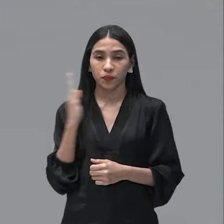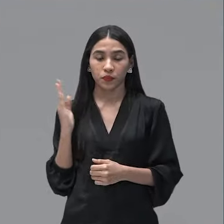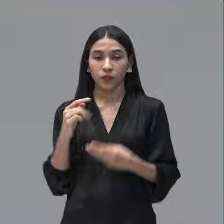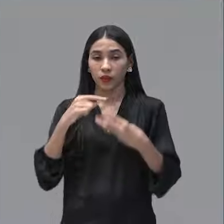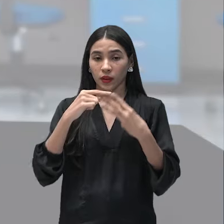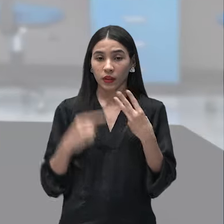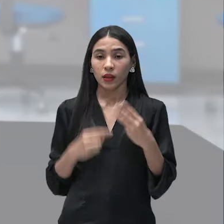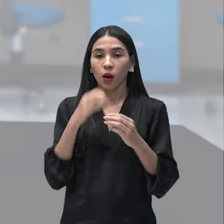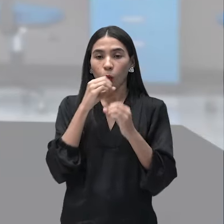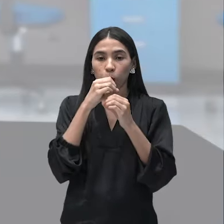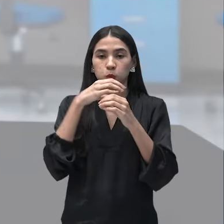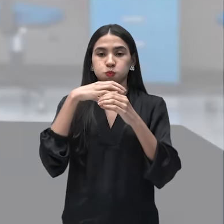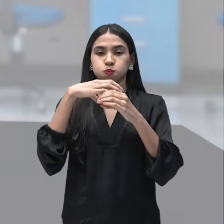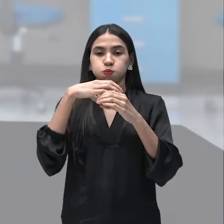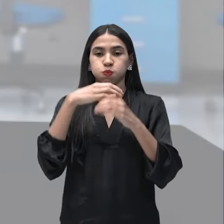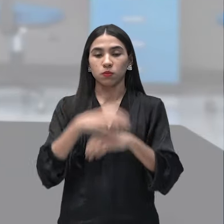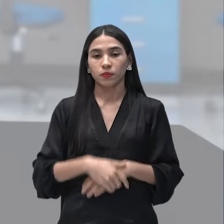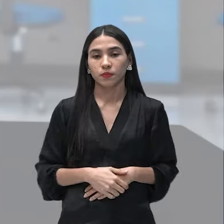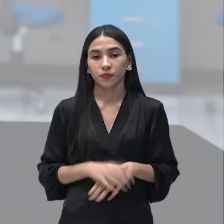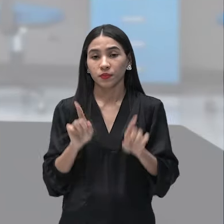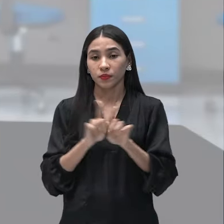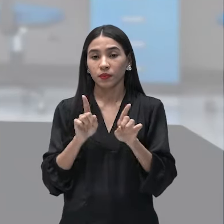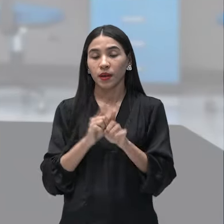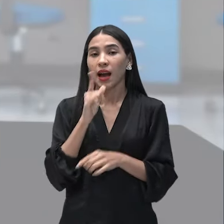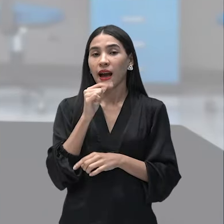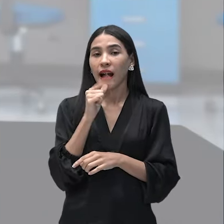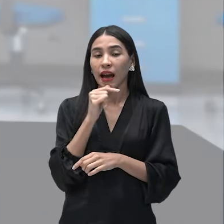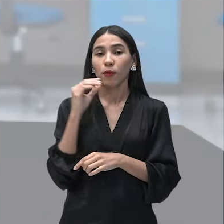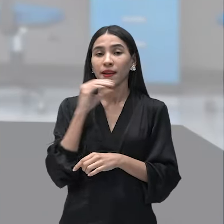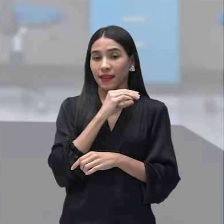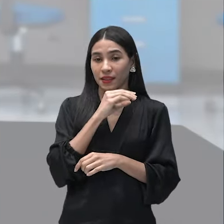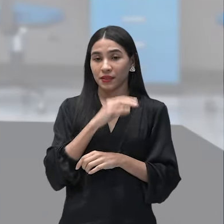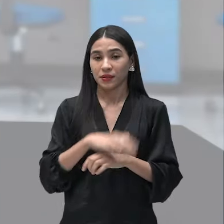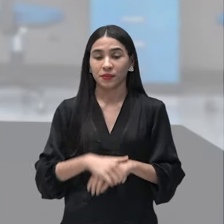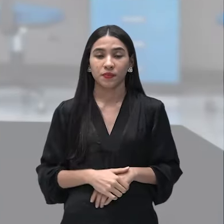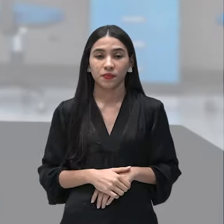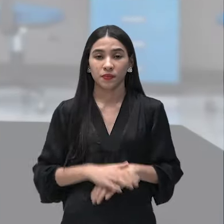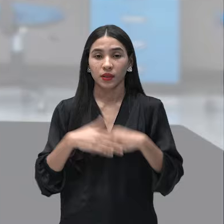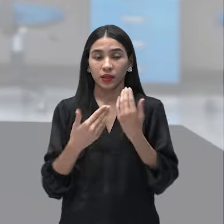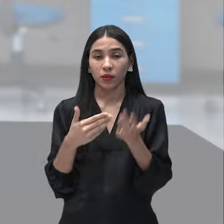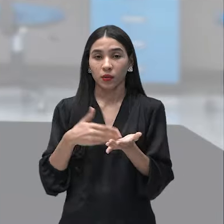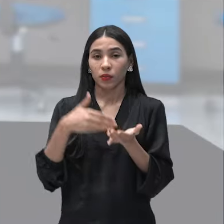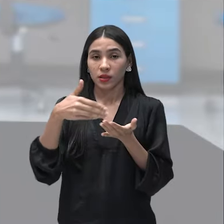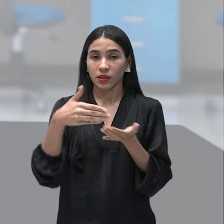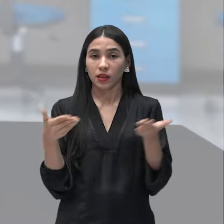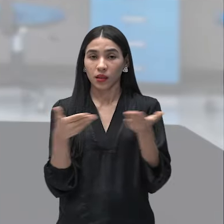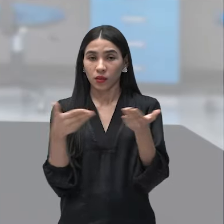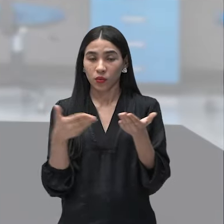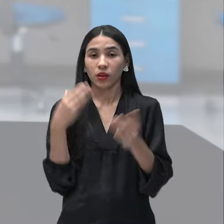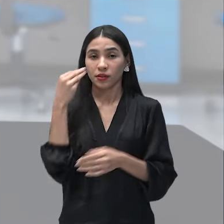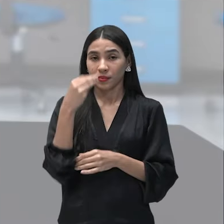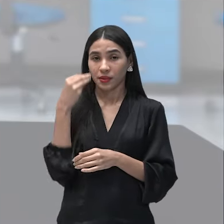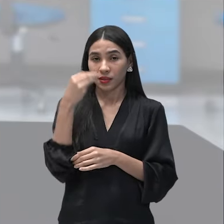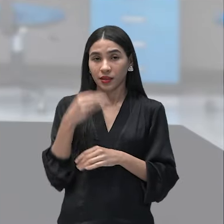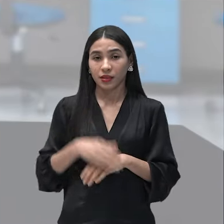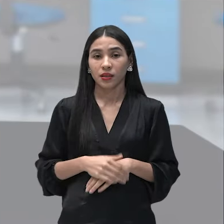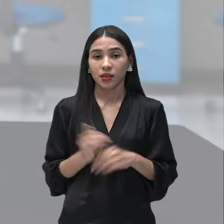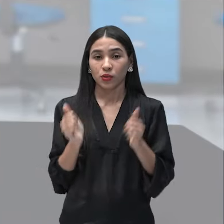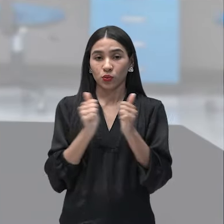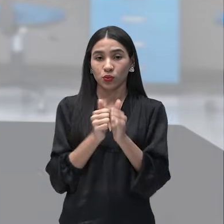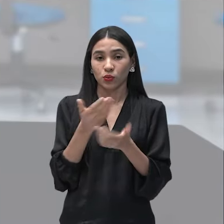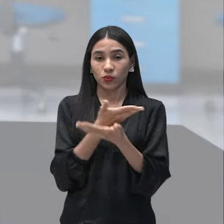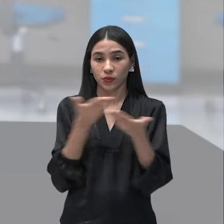bexigas. E temos também a água morna. Tá? Então, nós vamos iniciar esse experimento, junto